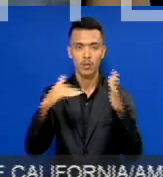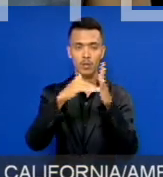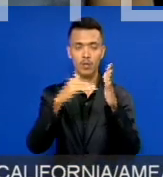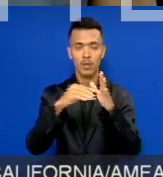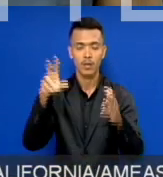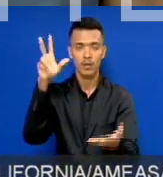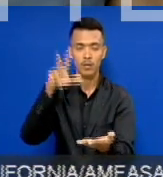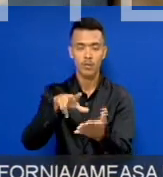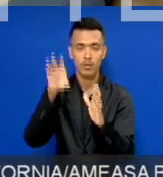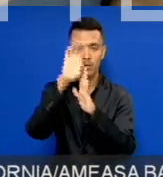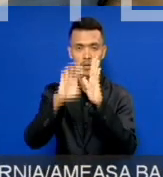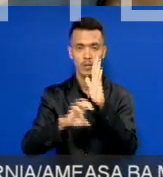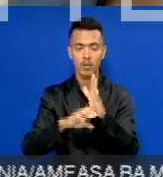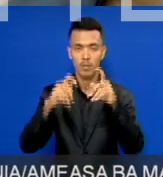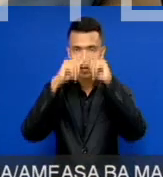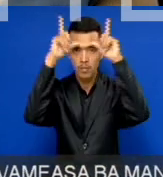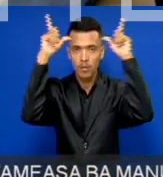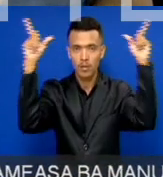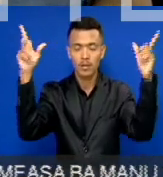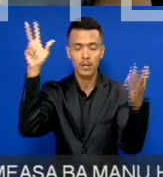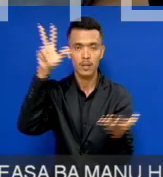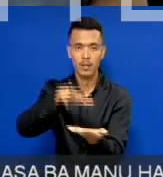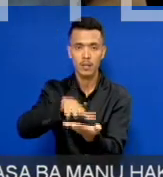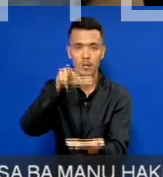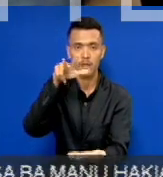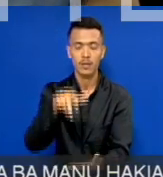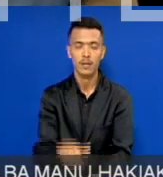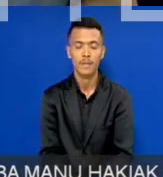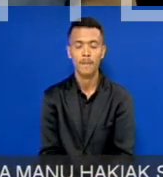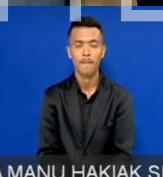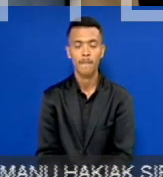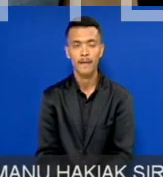Timor-Leste ratifica ou não. Laurindo Razahaba, Agostino Neno, RTTL.